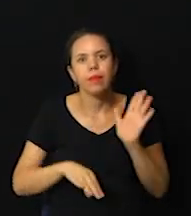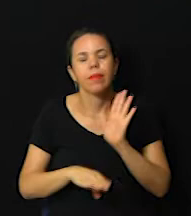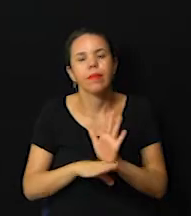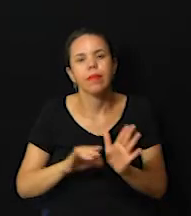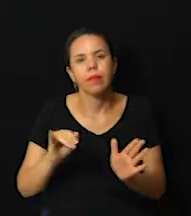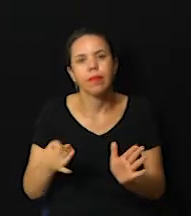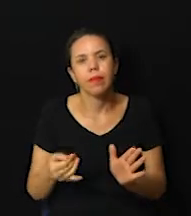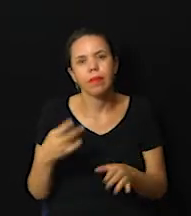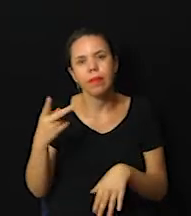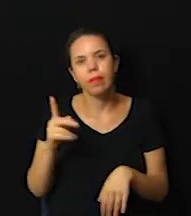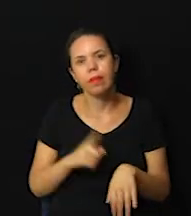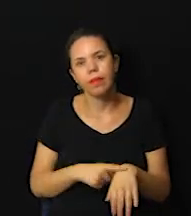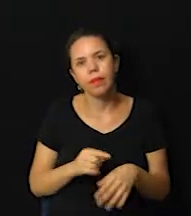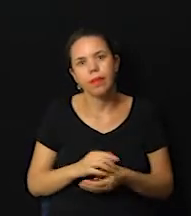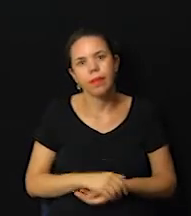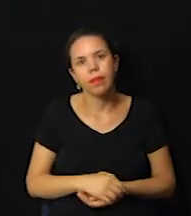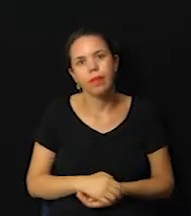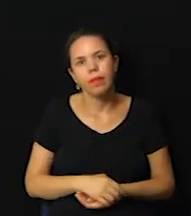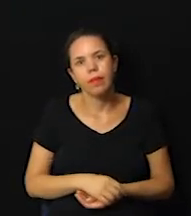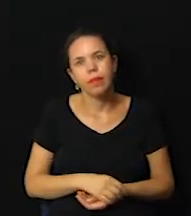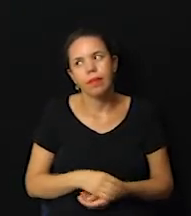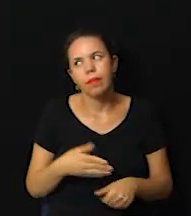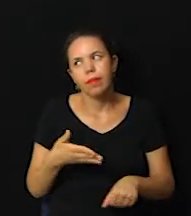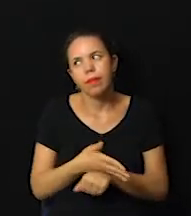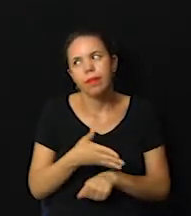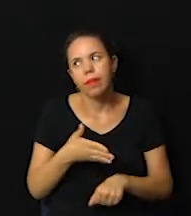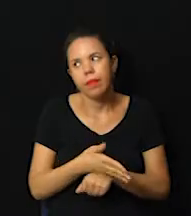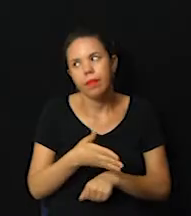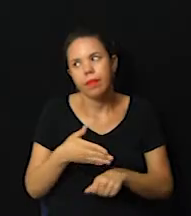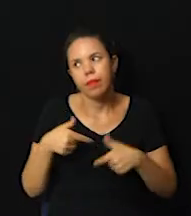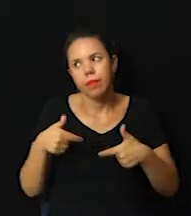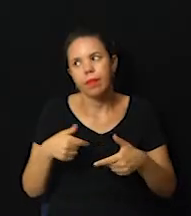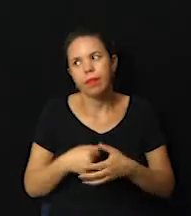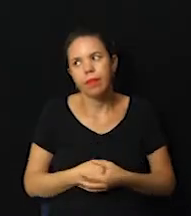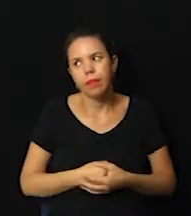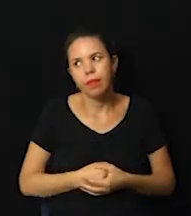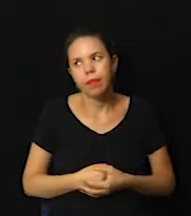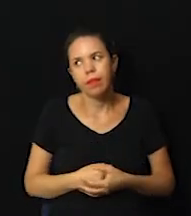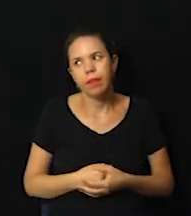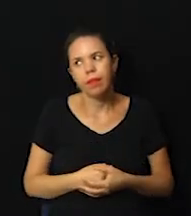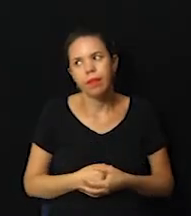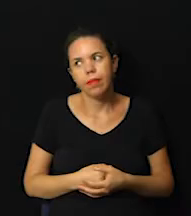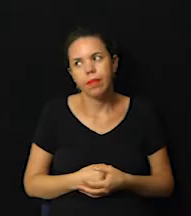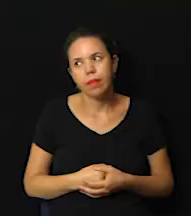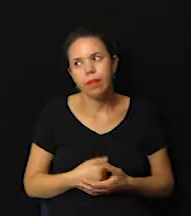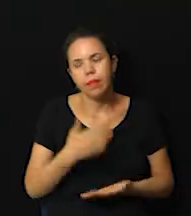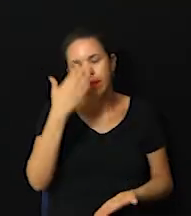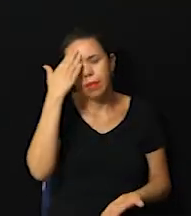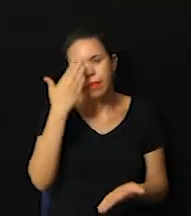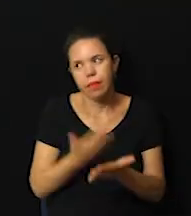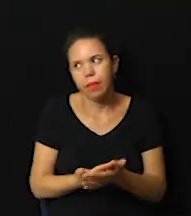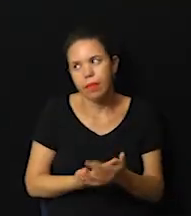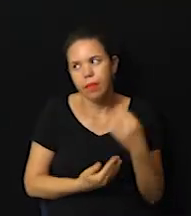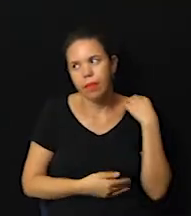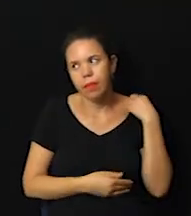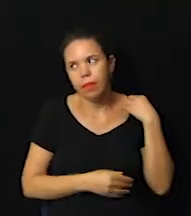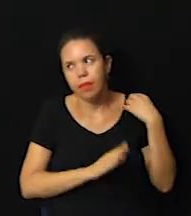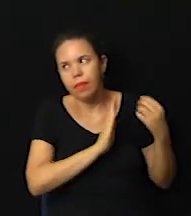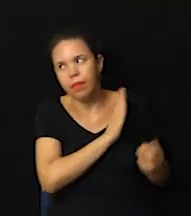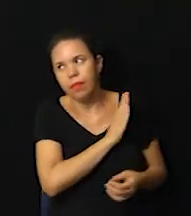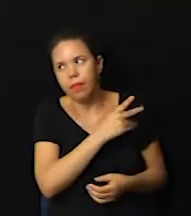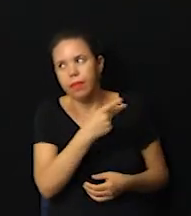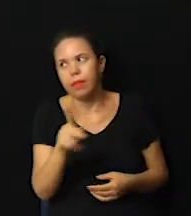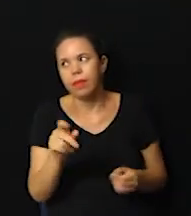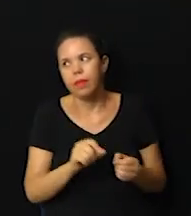tirar um pouquinho do seu tempo para estar participando dessas ações, e eu acredito que é muito do coração,